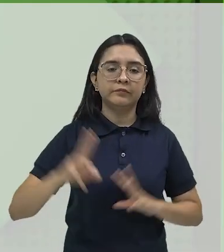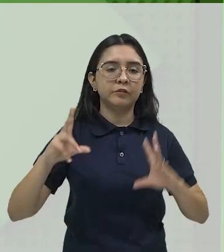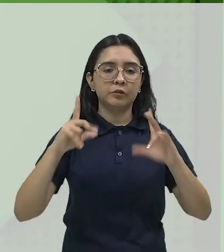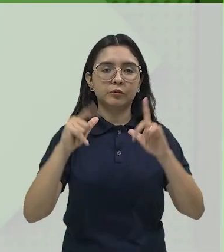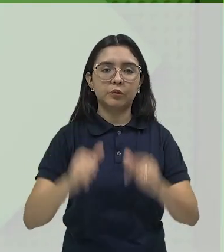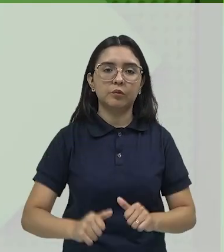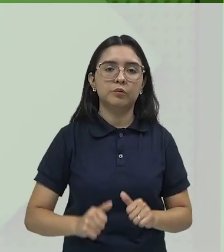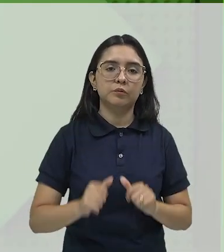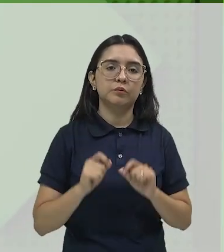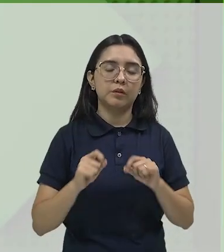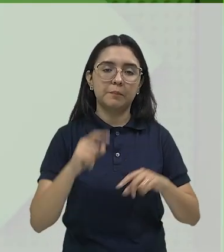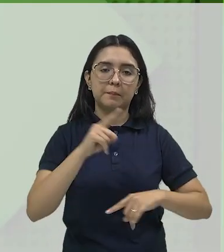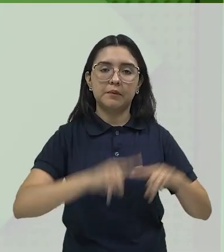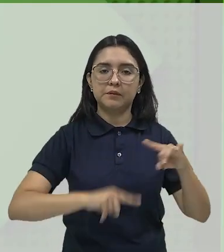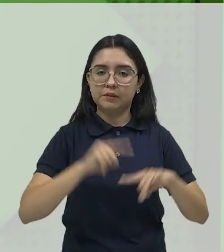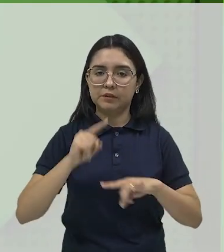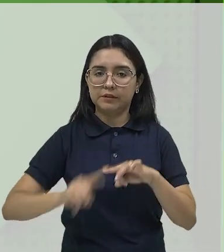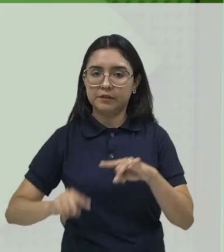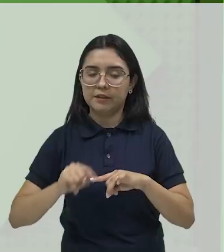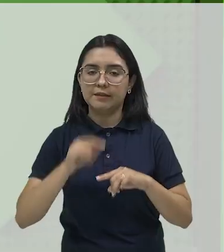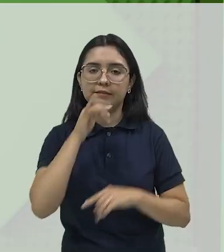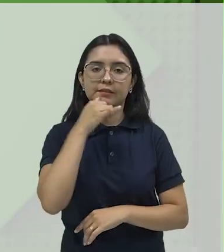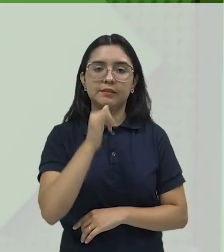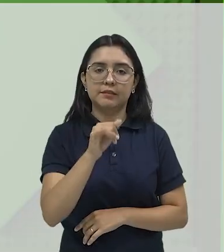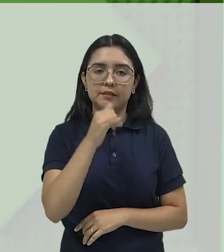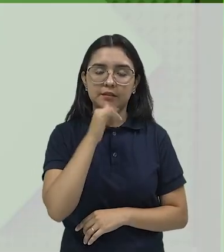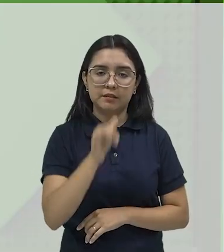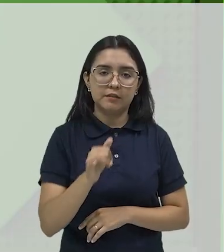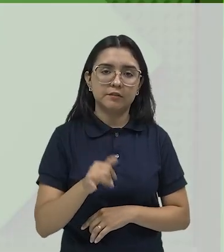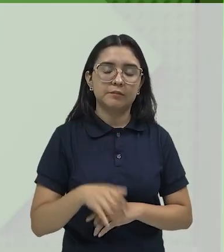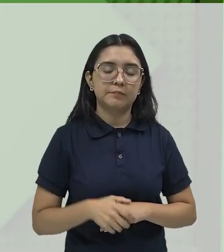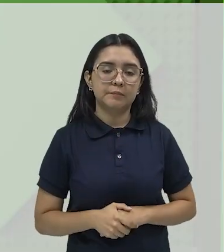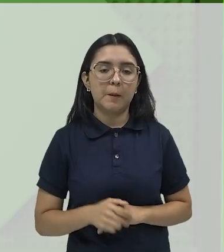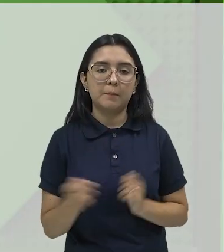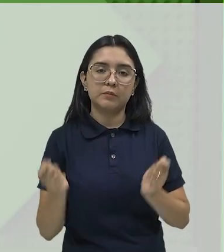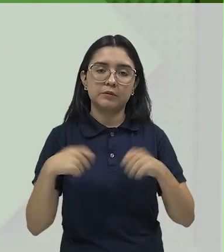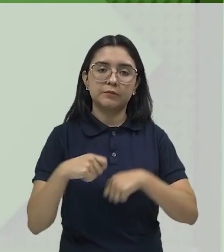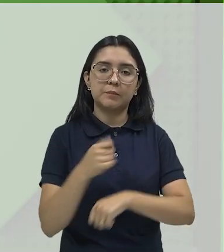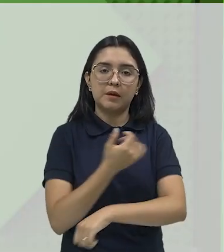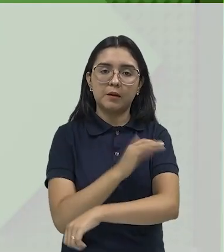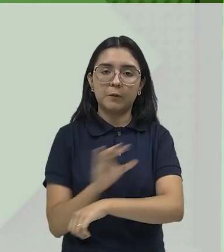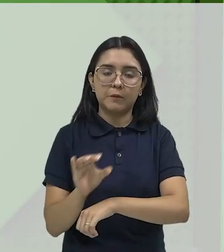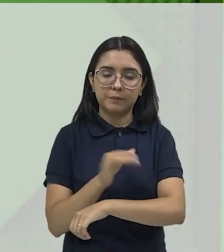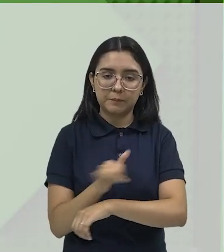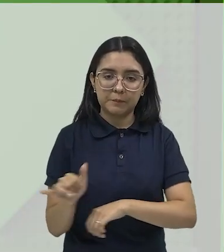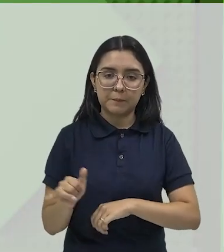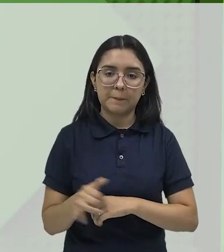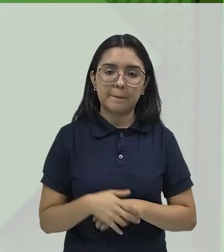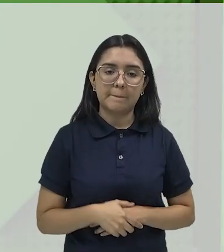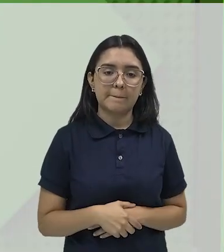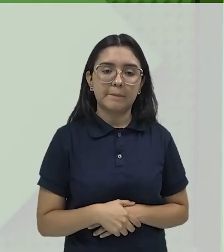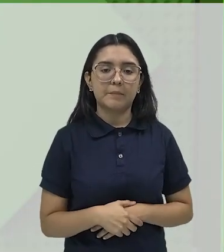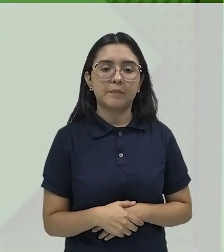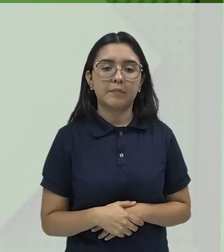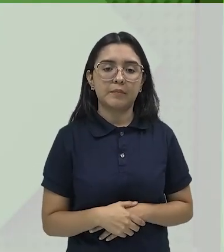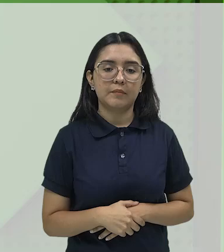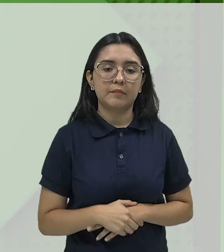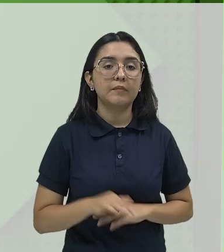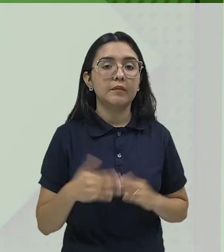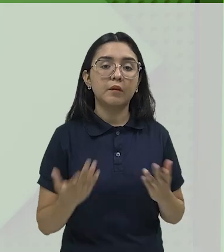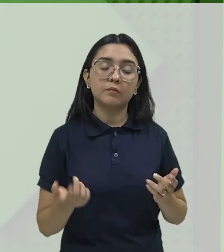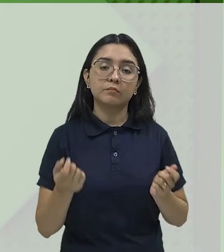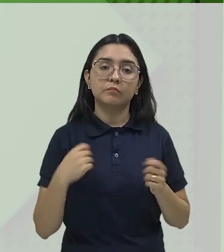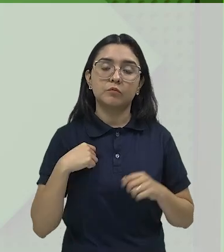todos os dispositivos ou para conduzir essa rede elétrica, que tornaria